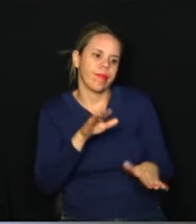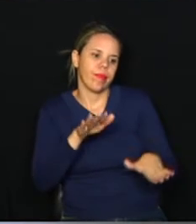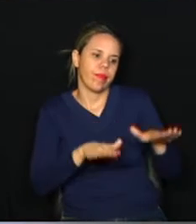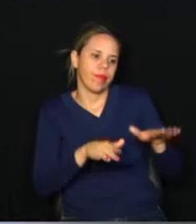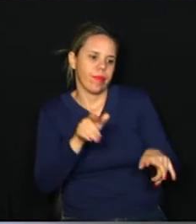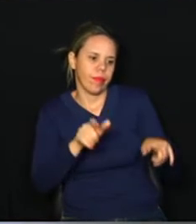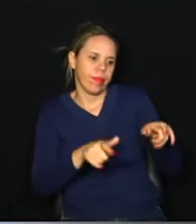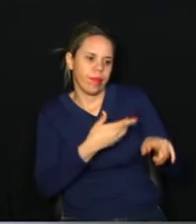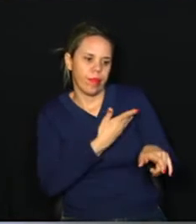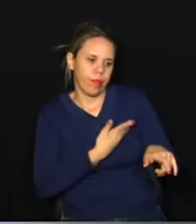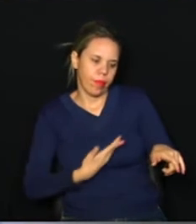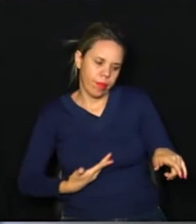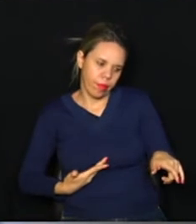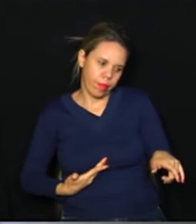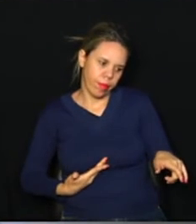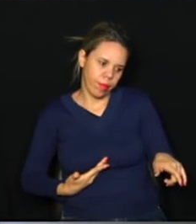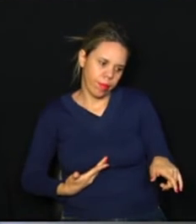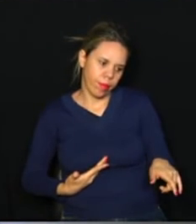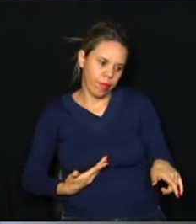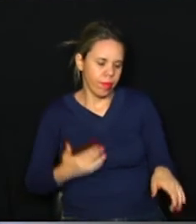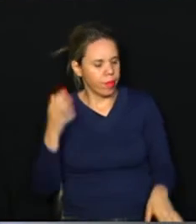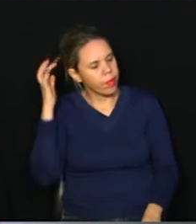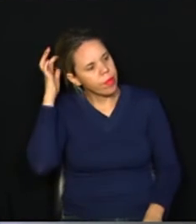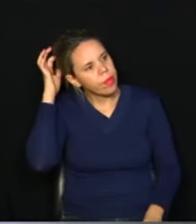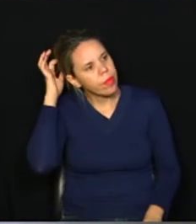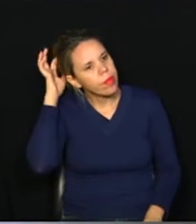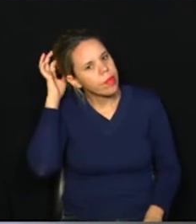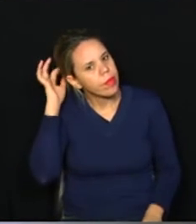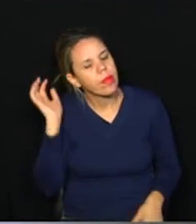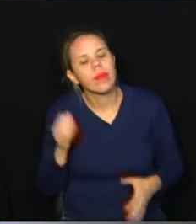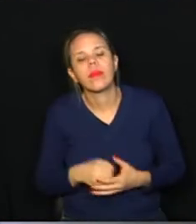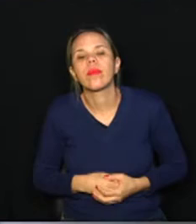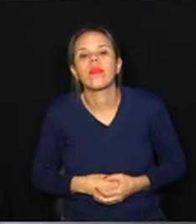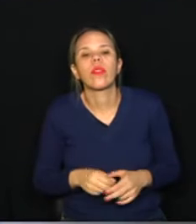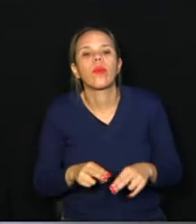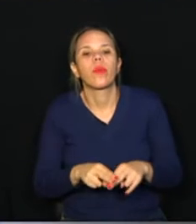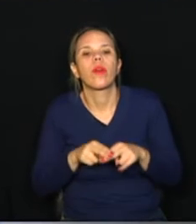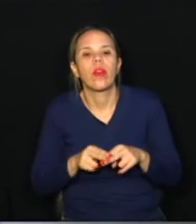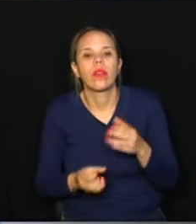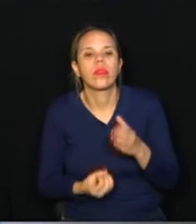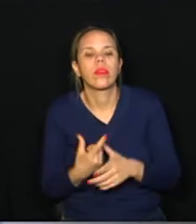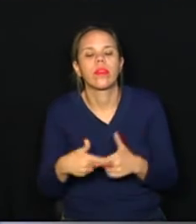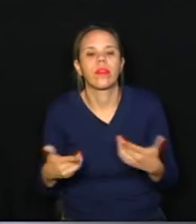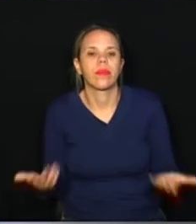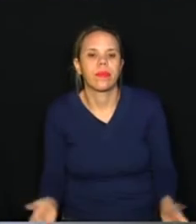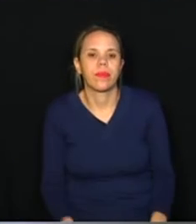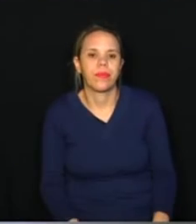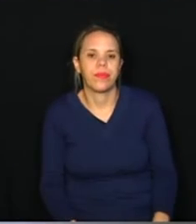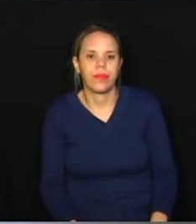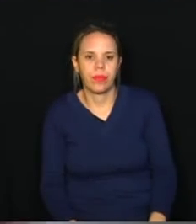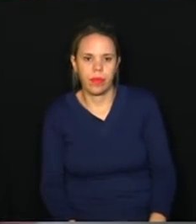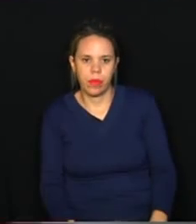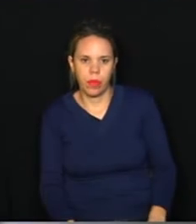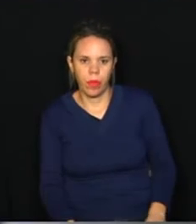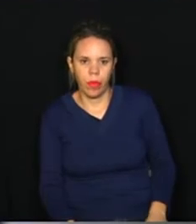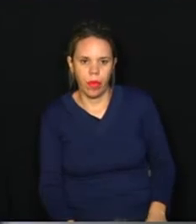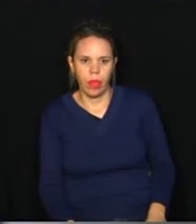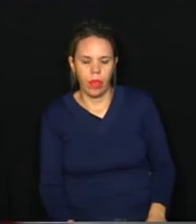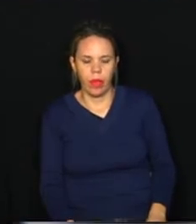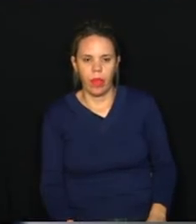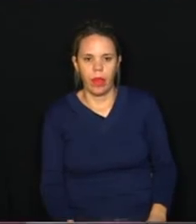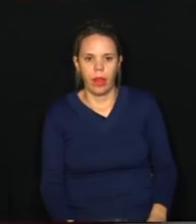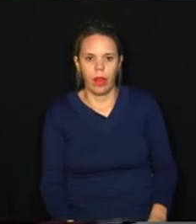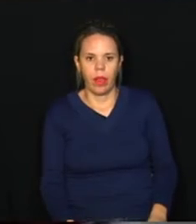determinadas áreas e determinados segmentos com relação ao que está acontecendo. Isso abre uma brecha